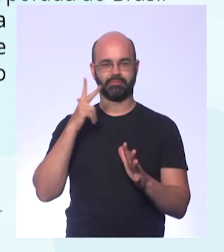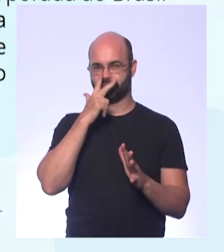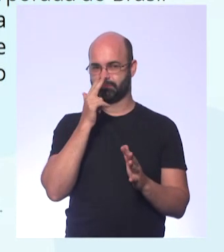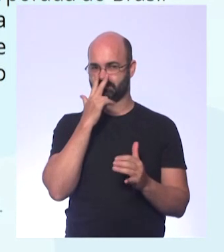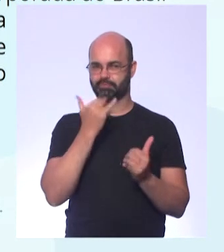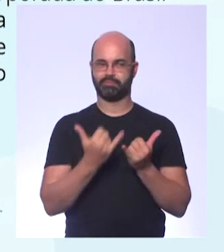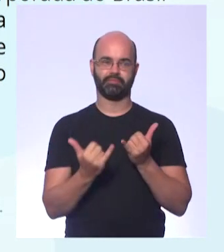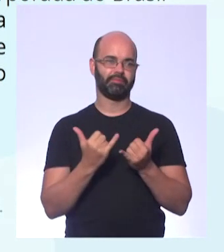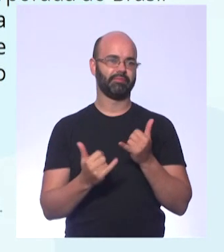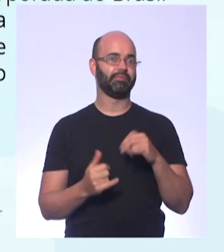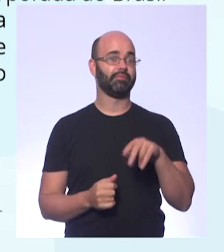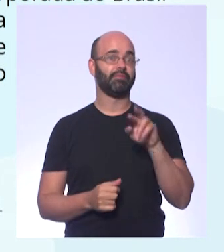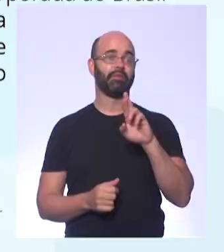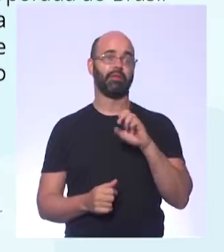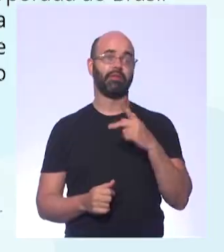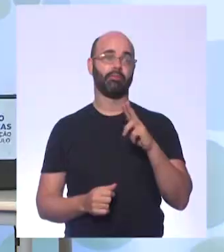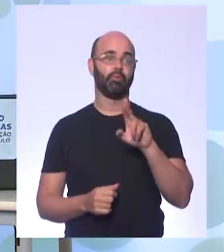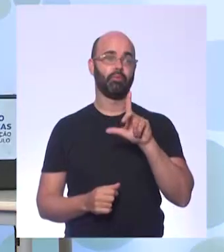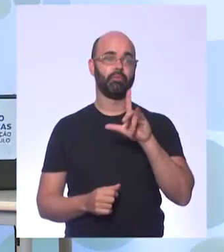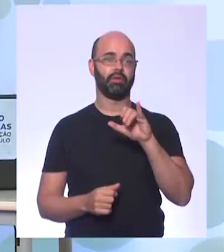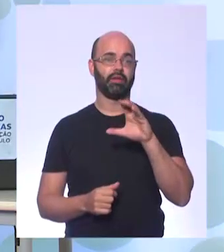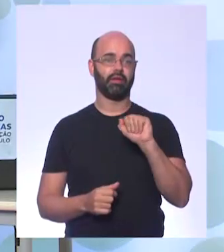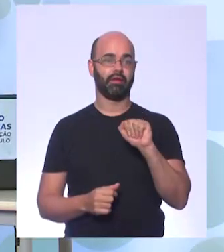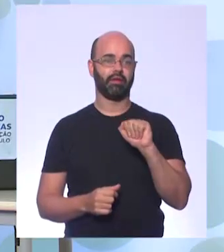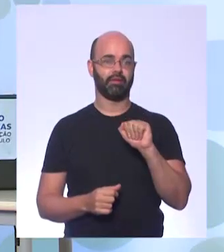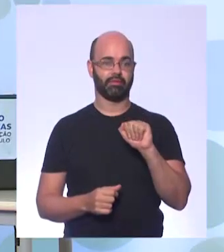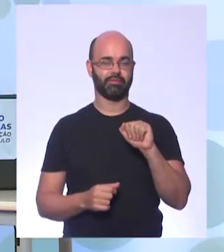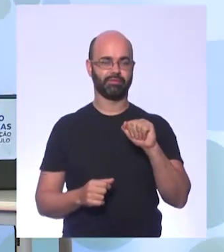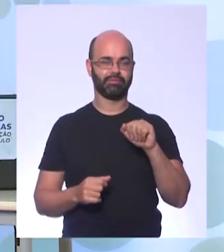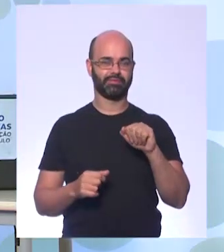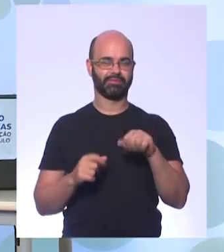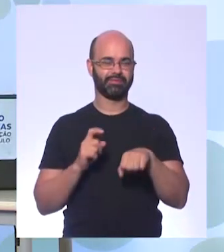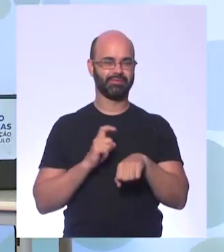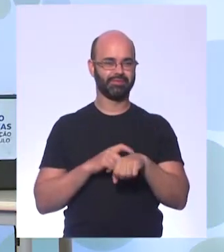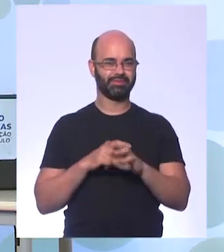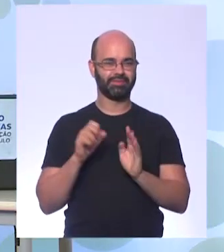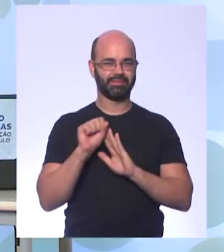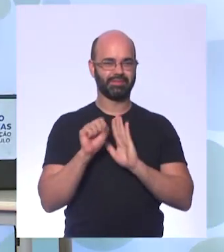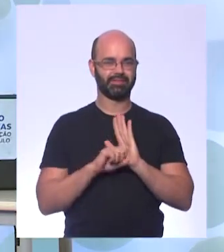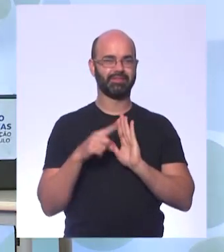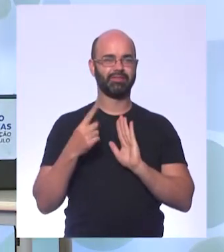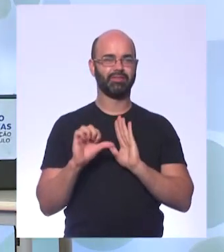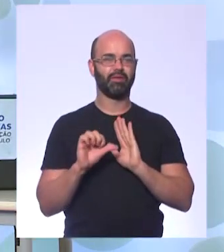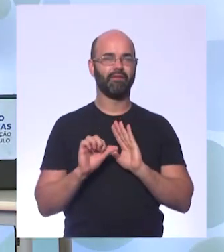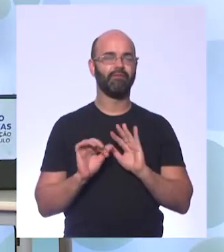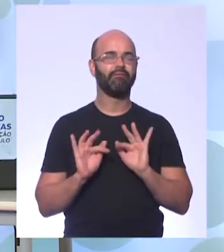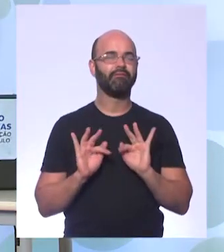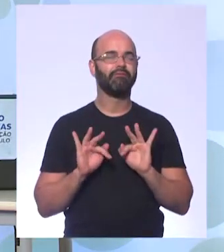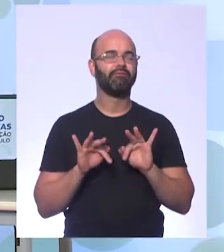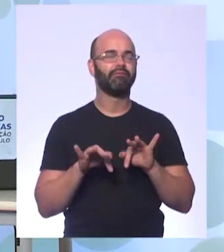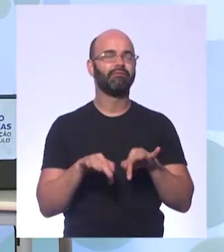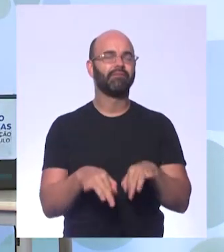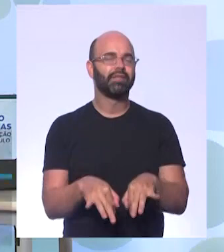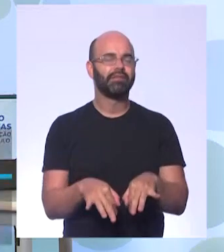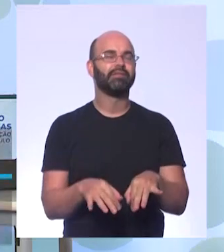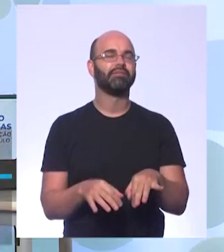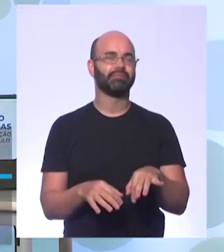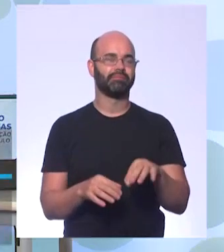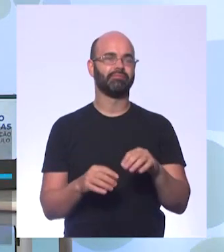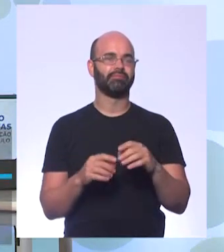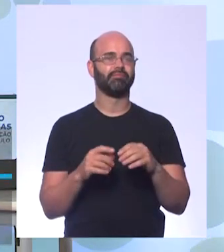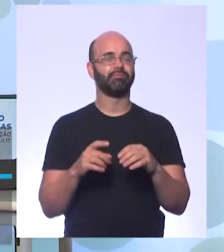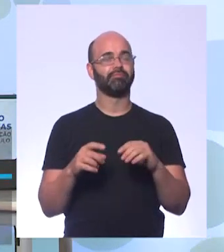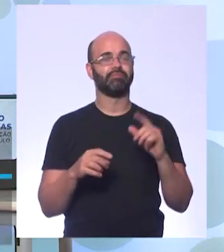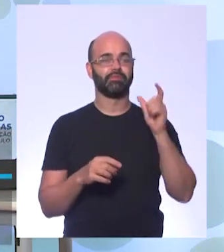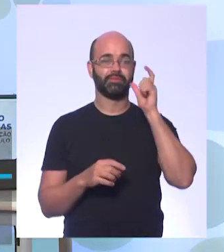de república, né? Então já nesse período já do final do século XIX, que logicamente já há um